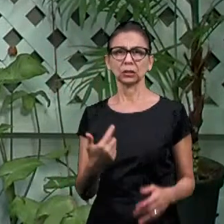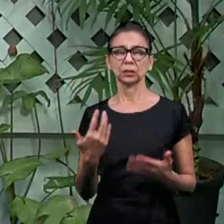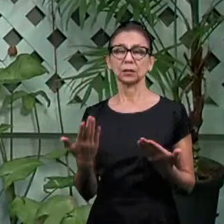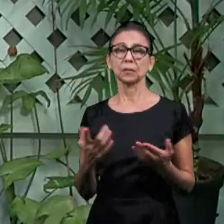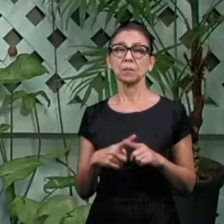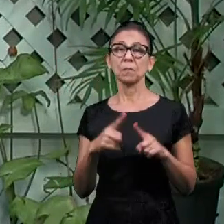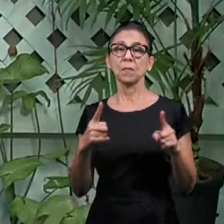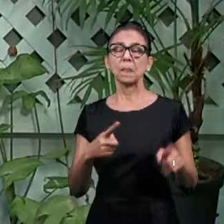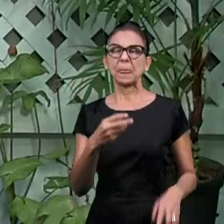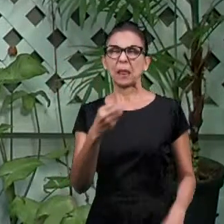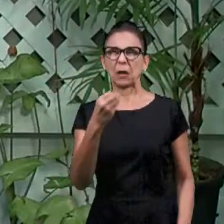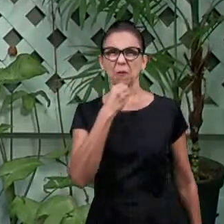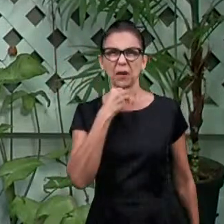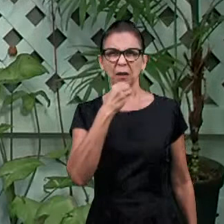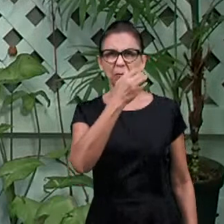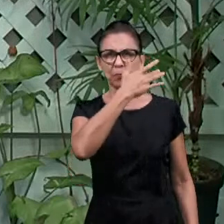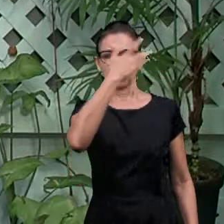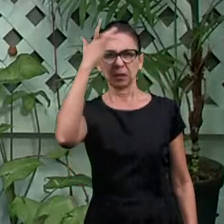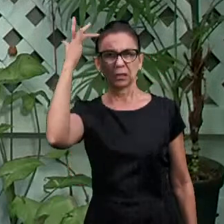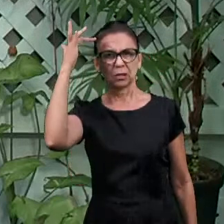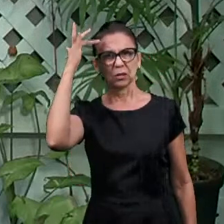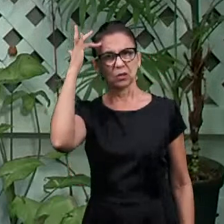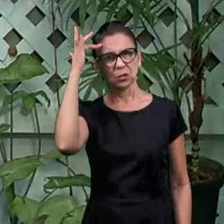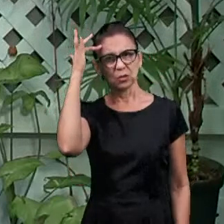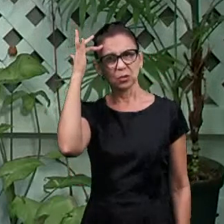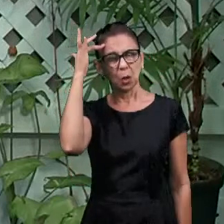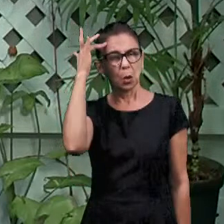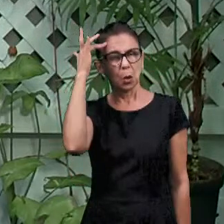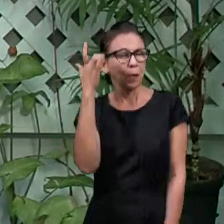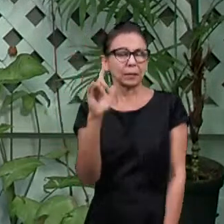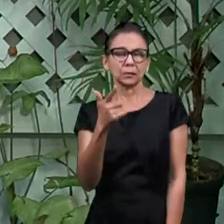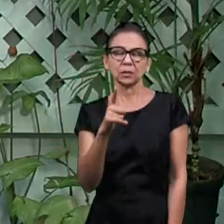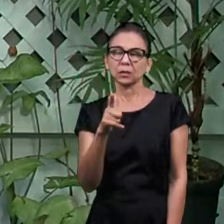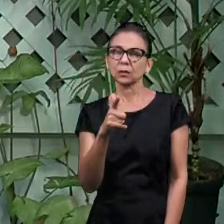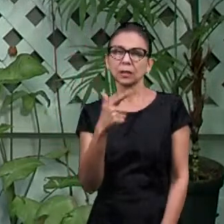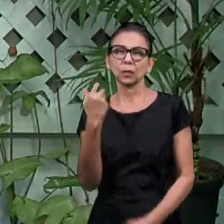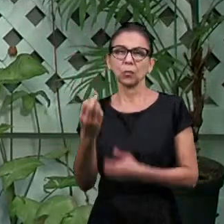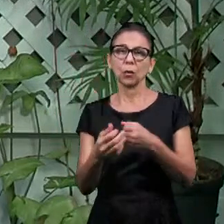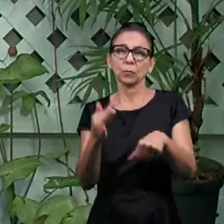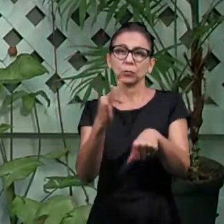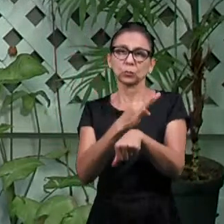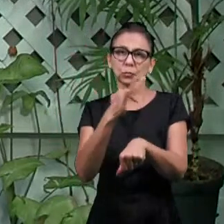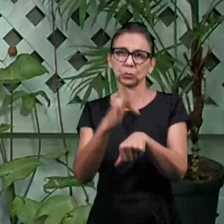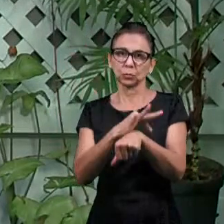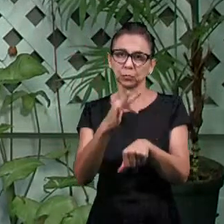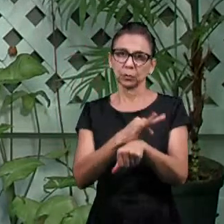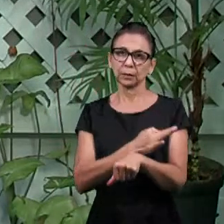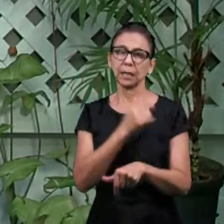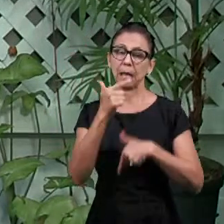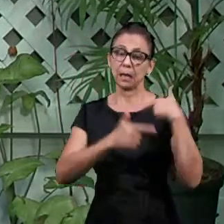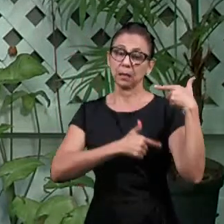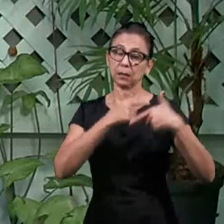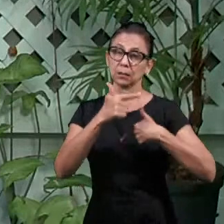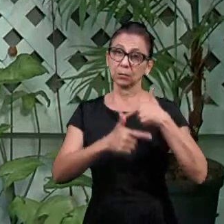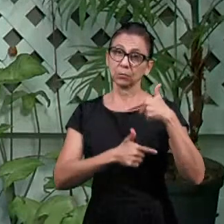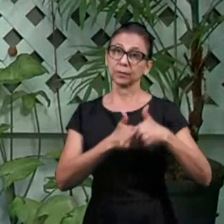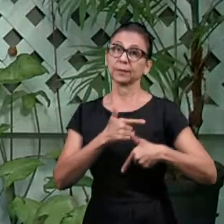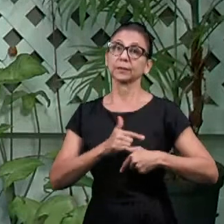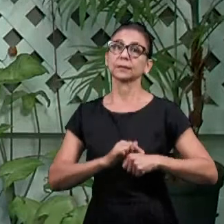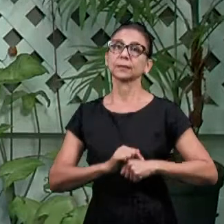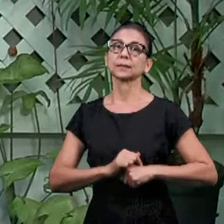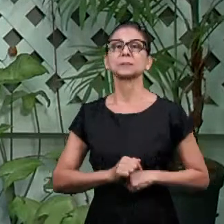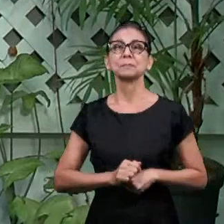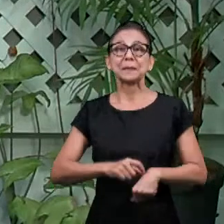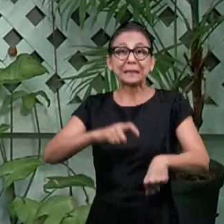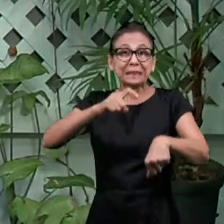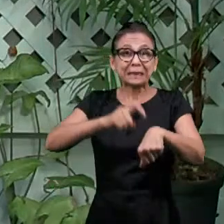não têm como sustentar, segurar as lutas e as batalhas desse momento. Estamos, portanto, em cima da